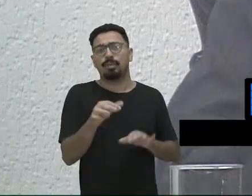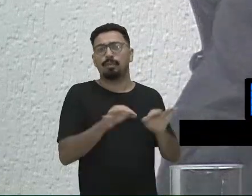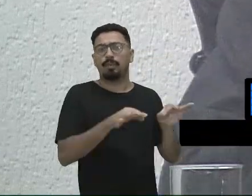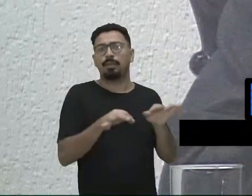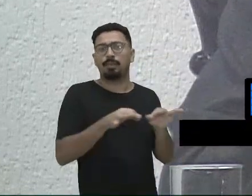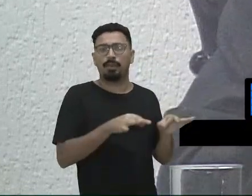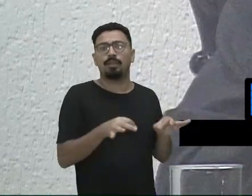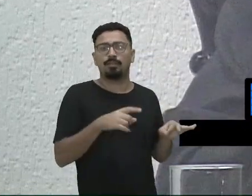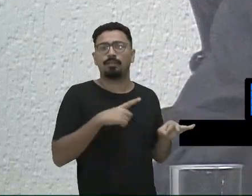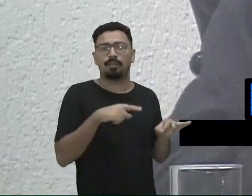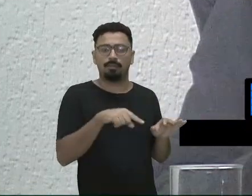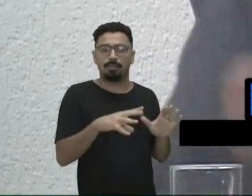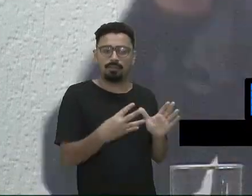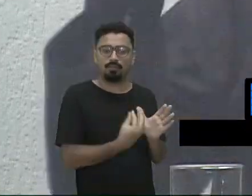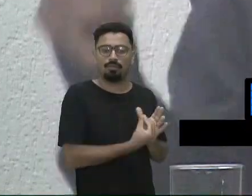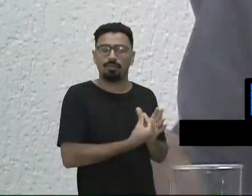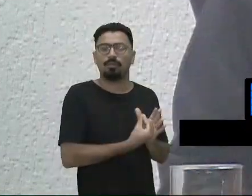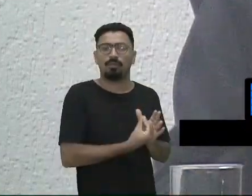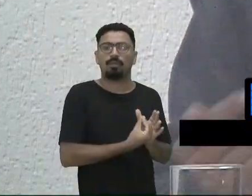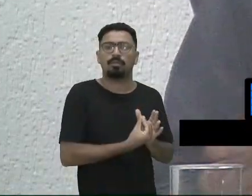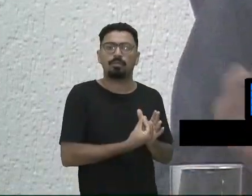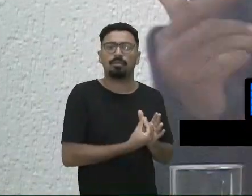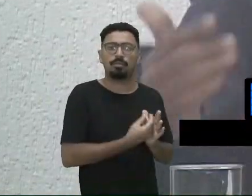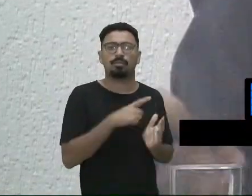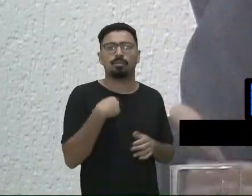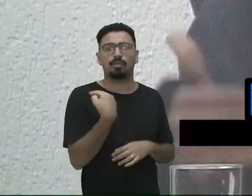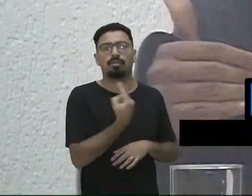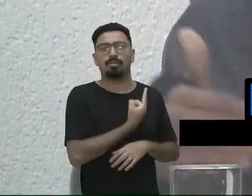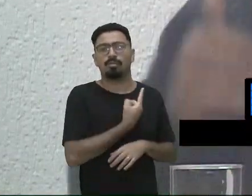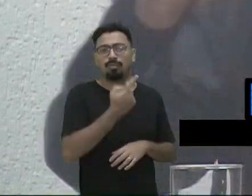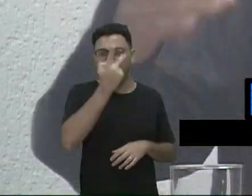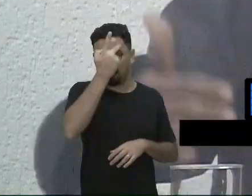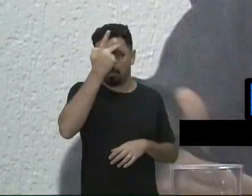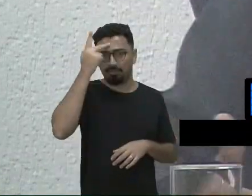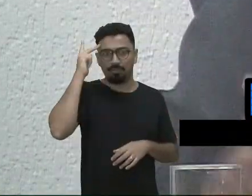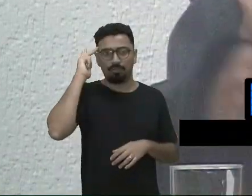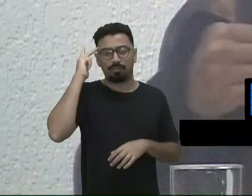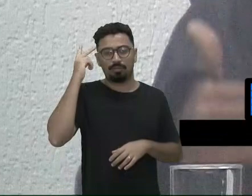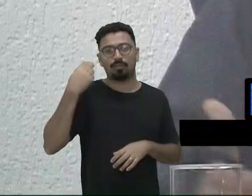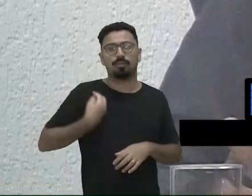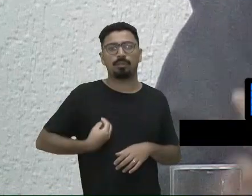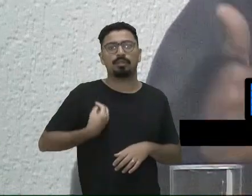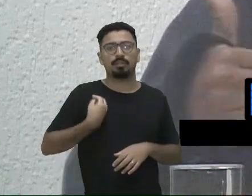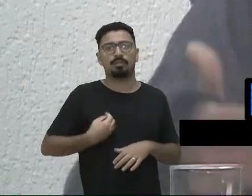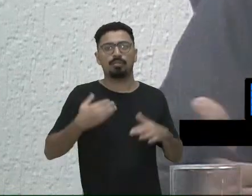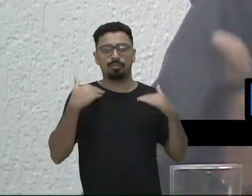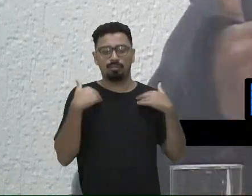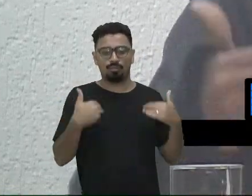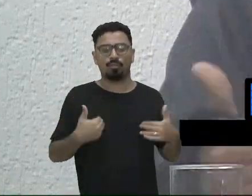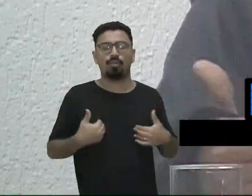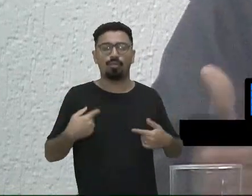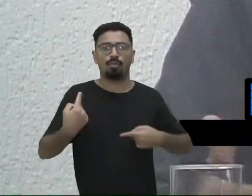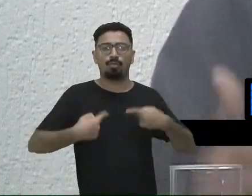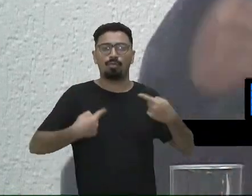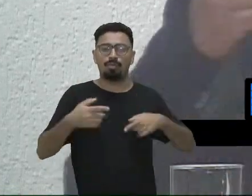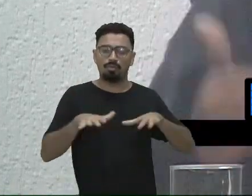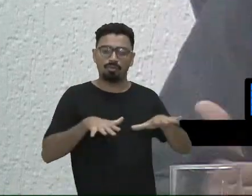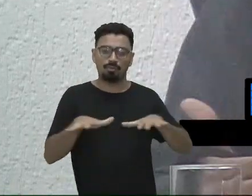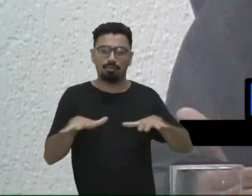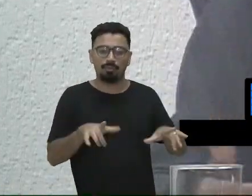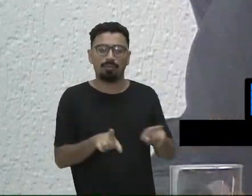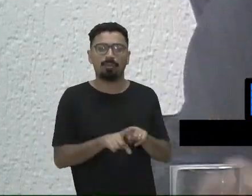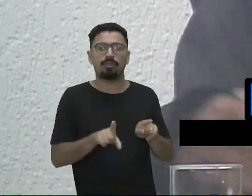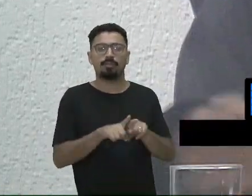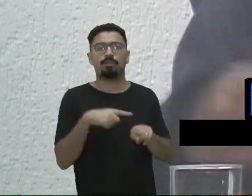esse tipo de acolhimento e nem para lidar com a gente, que somos pessoas que estamos aí com os nossos corpos políticos nos movimentando. Quando a gente